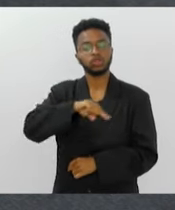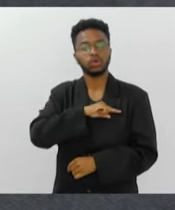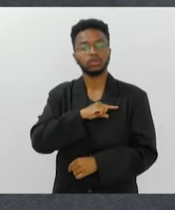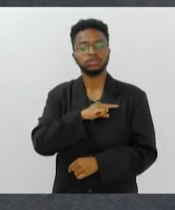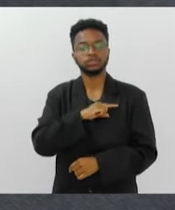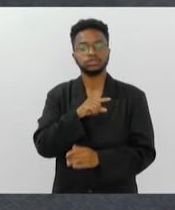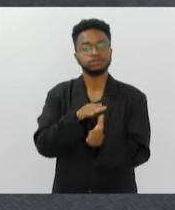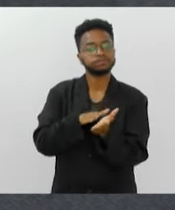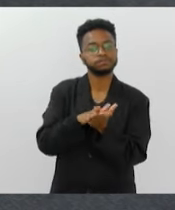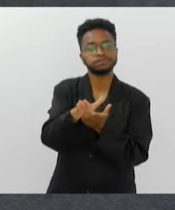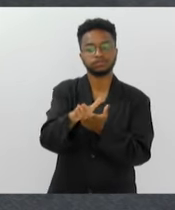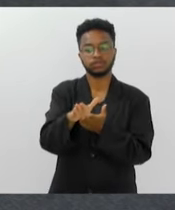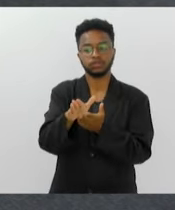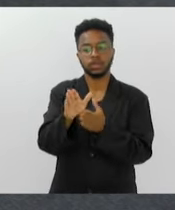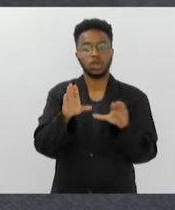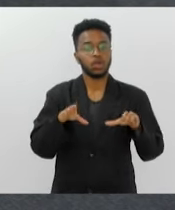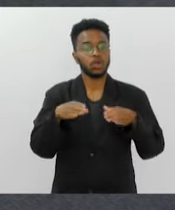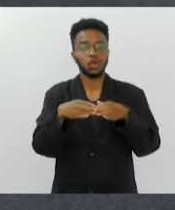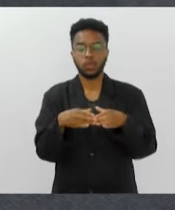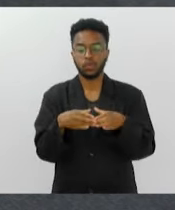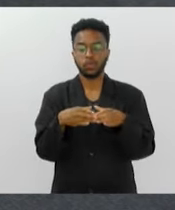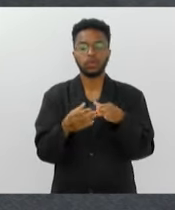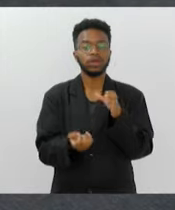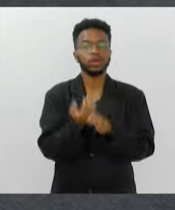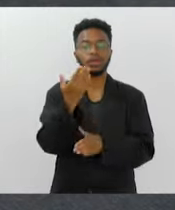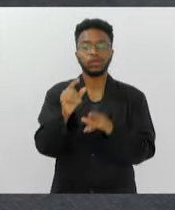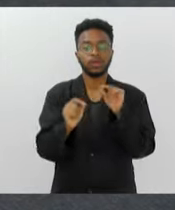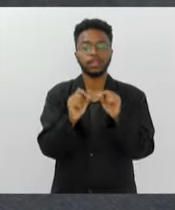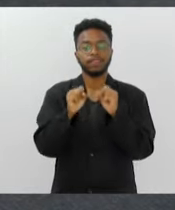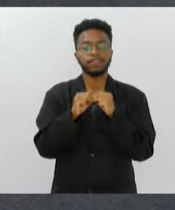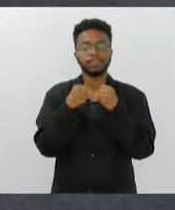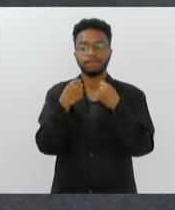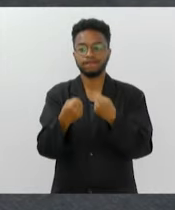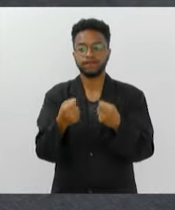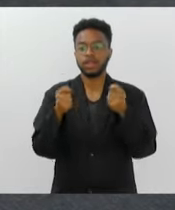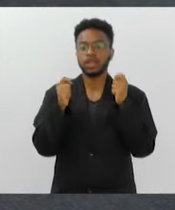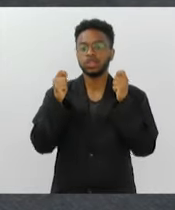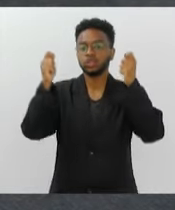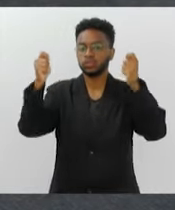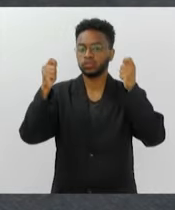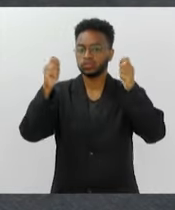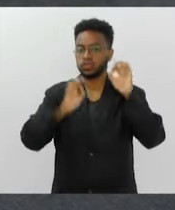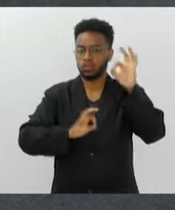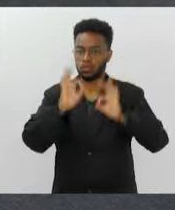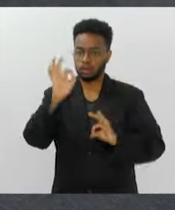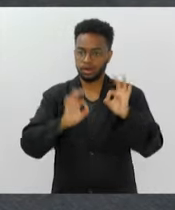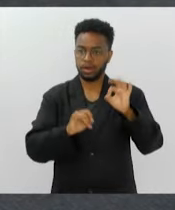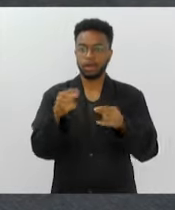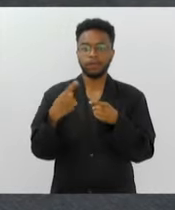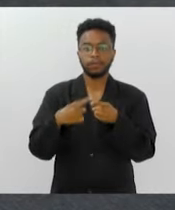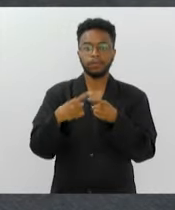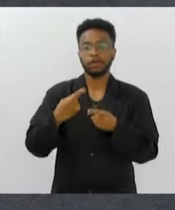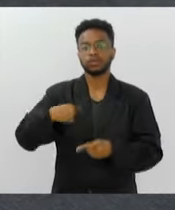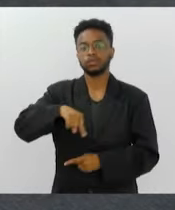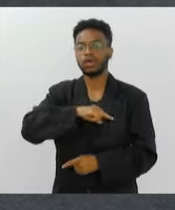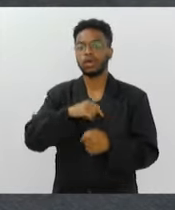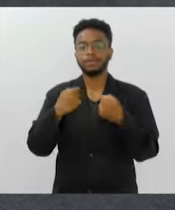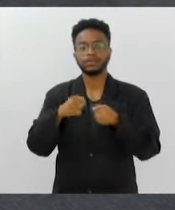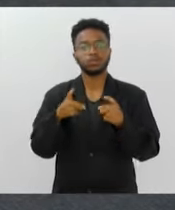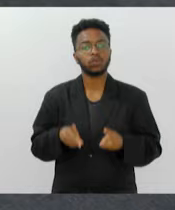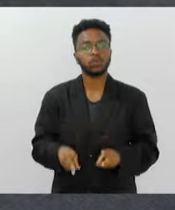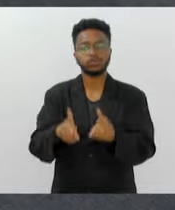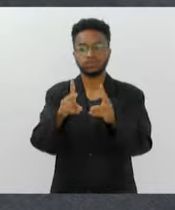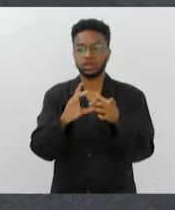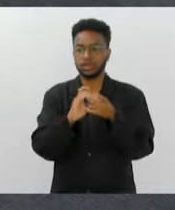lançamento da frente parlamentar em defesa das torcidas organizadas para que a gente consiga manter a